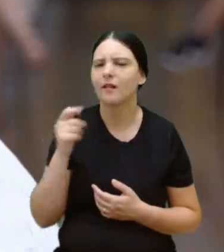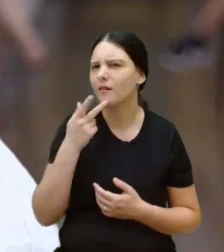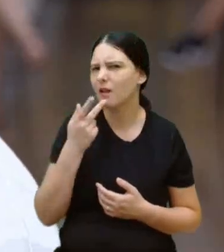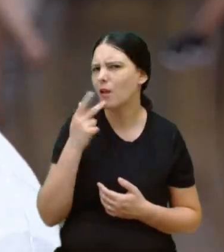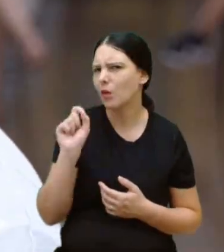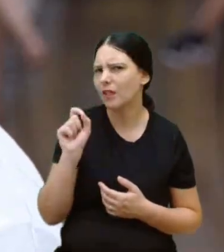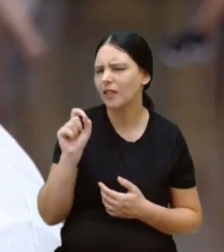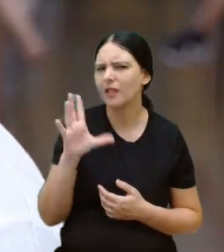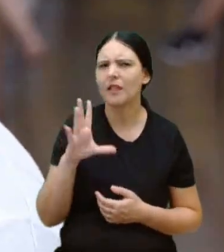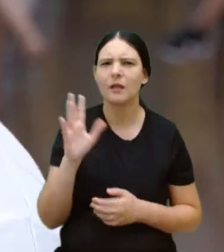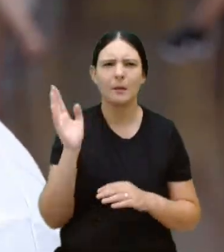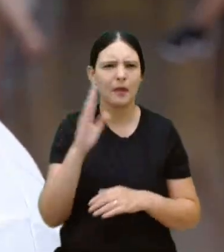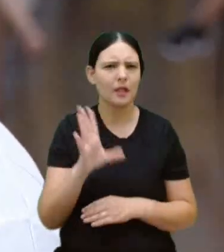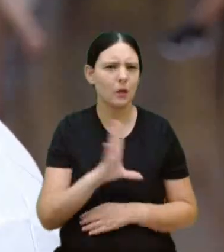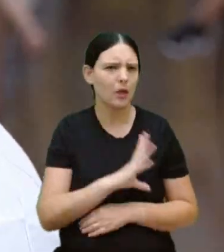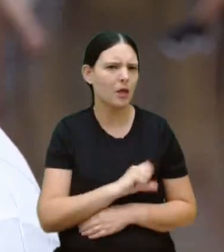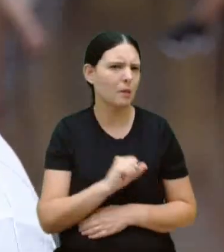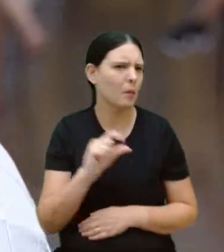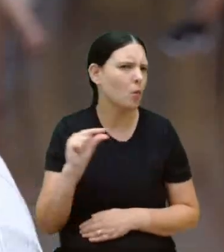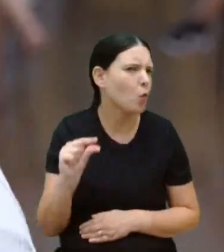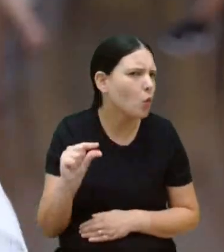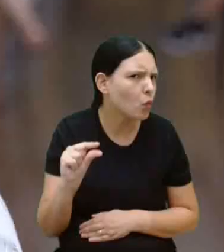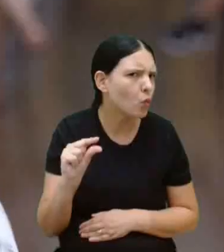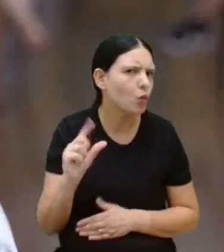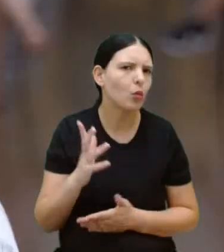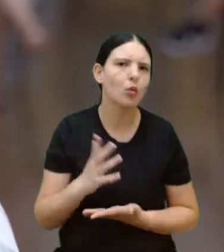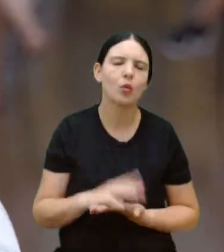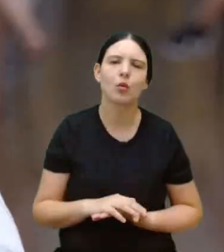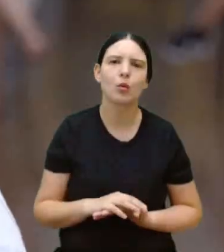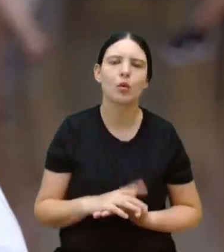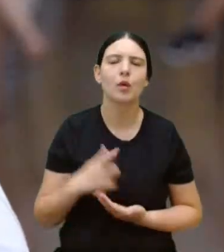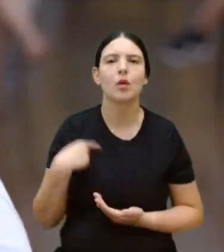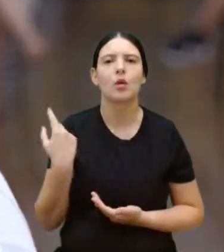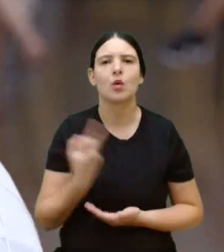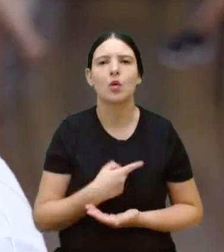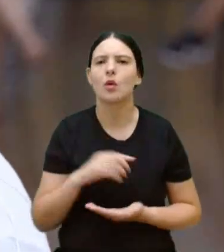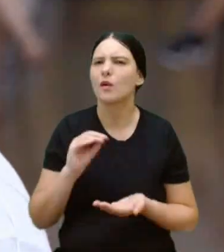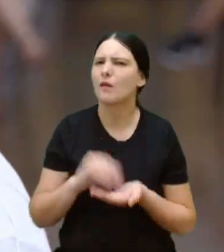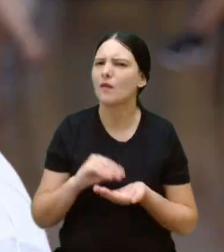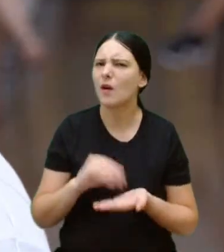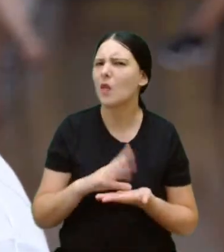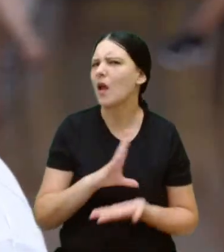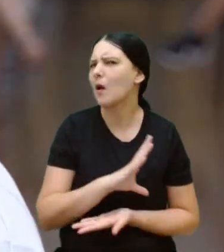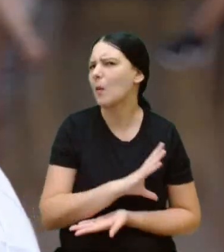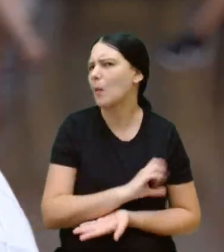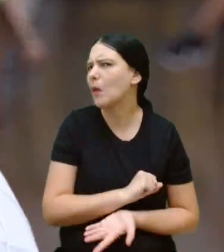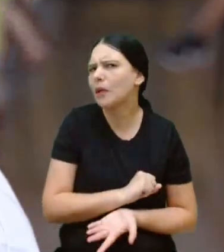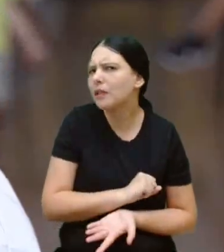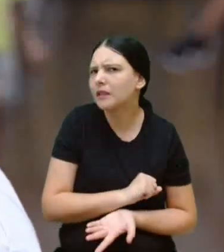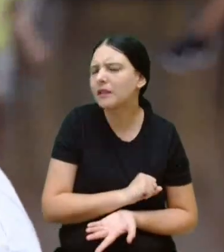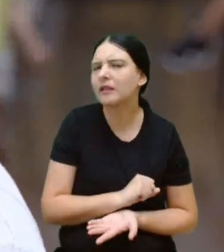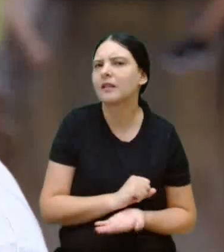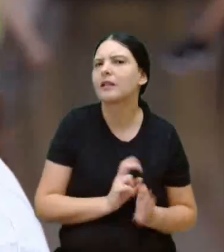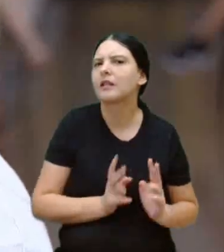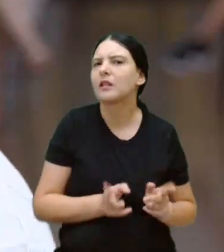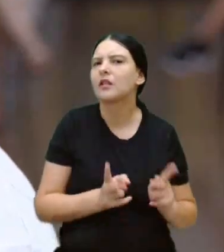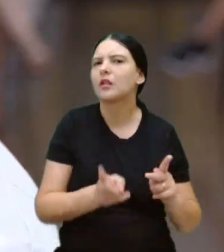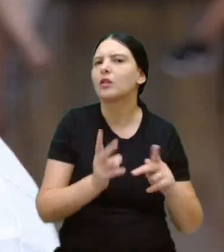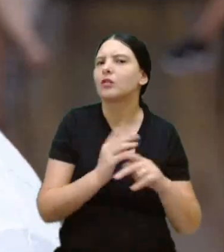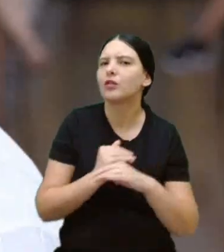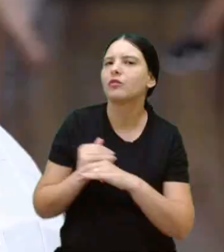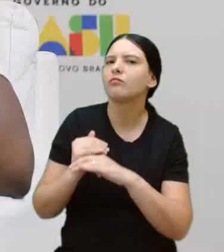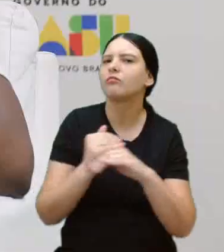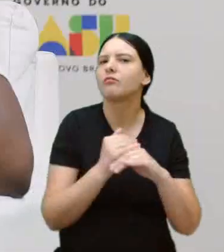pouco? Que nós carecemos desse amor que nos mantém em harmonia e em